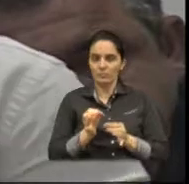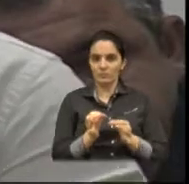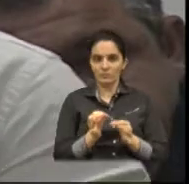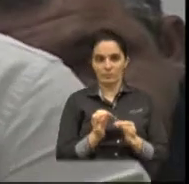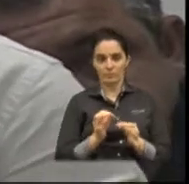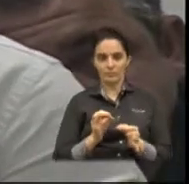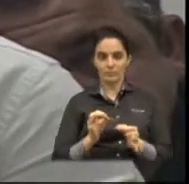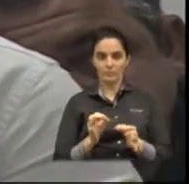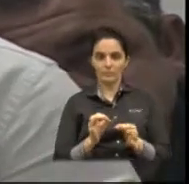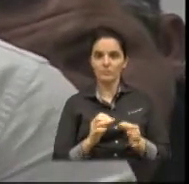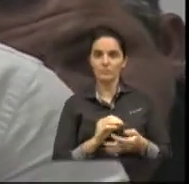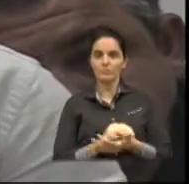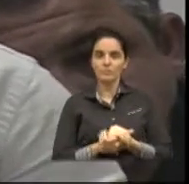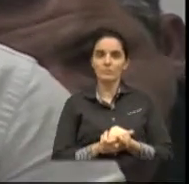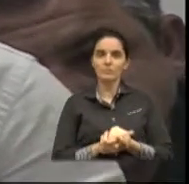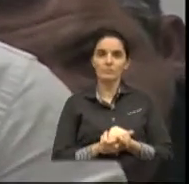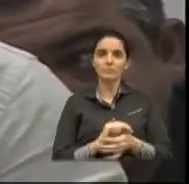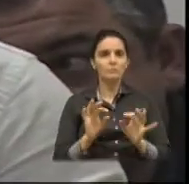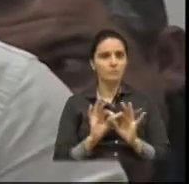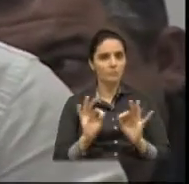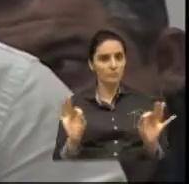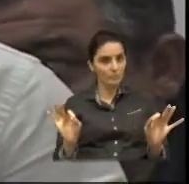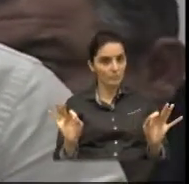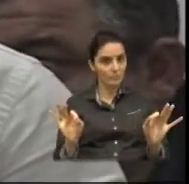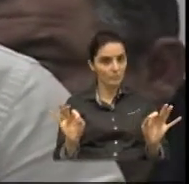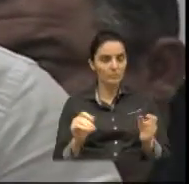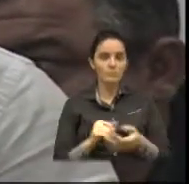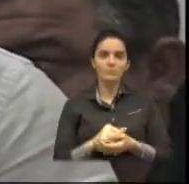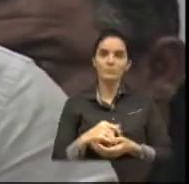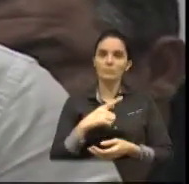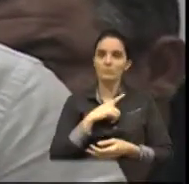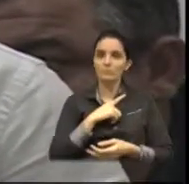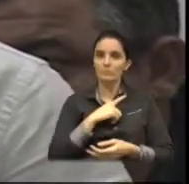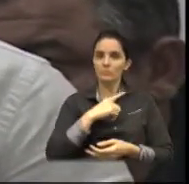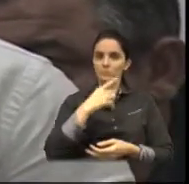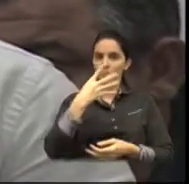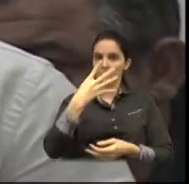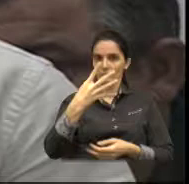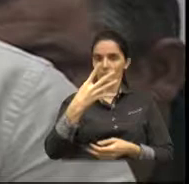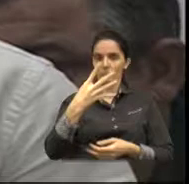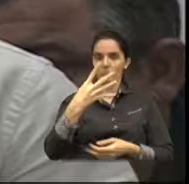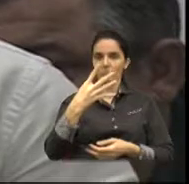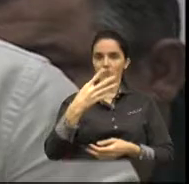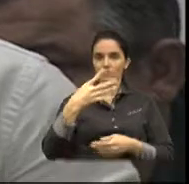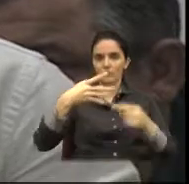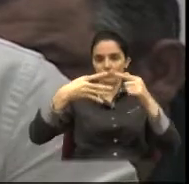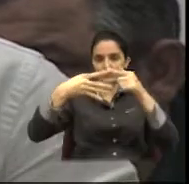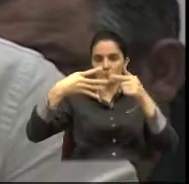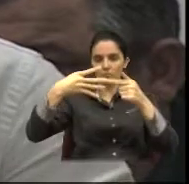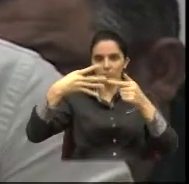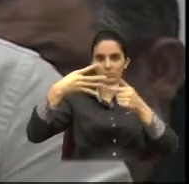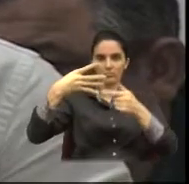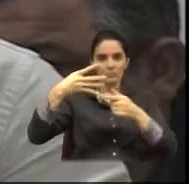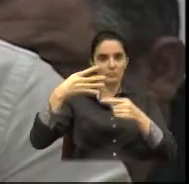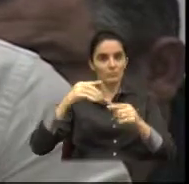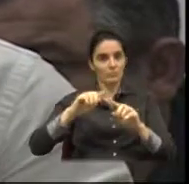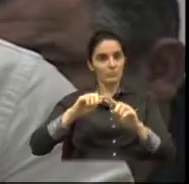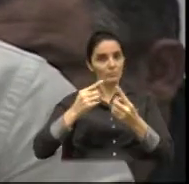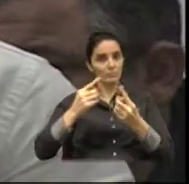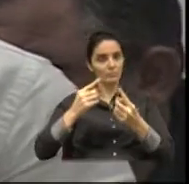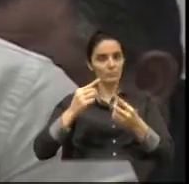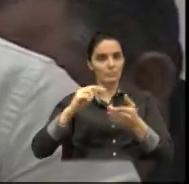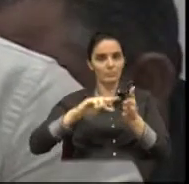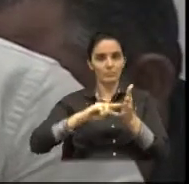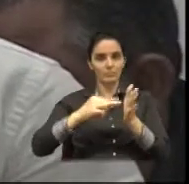um projeto até simples, ele tem apenas 4 linhas, mas eu acho que é um significado muito grande